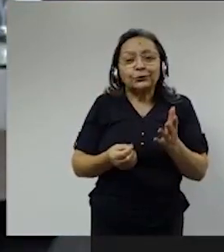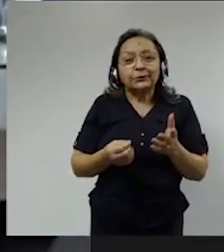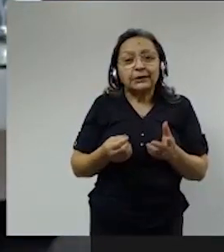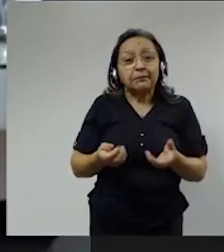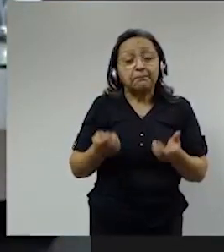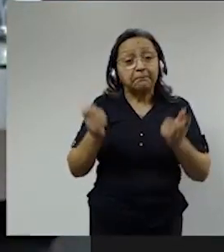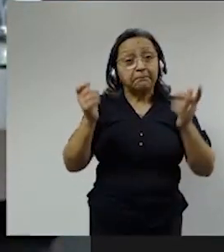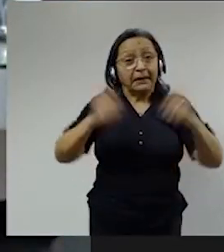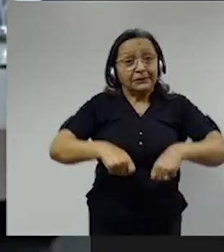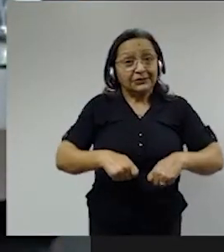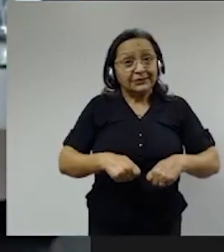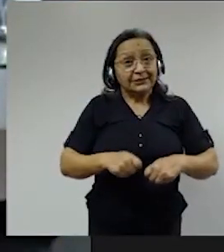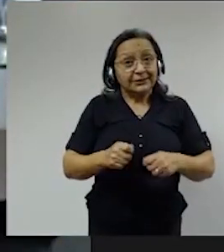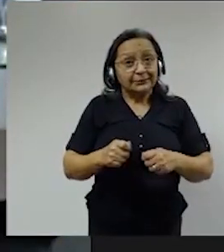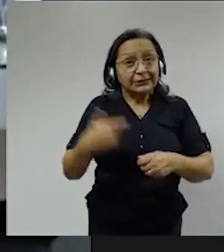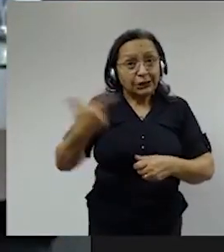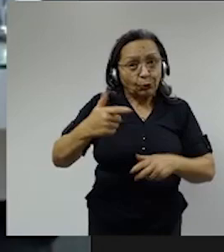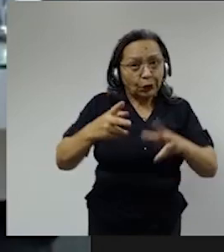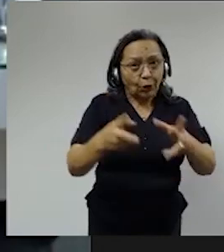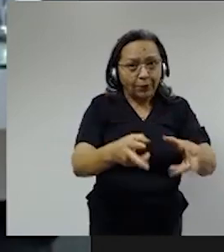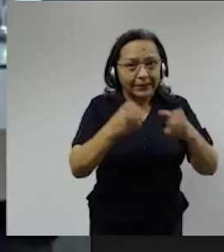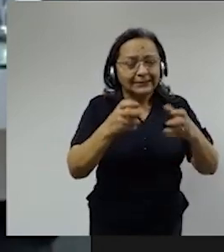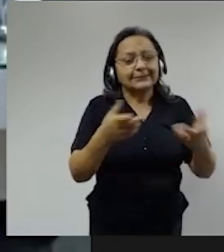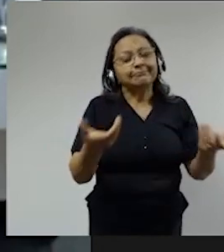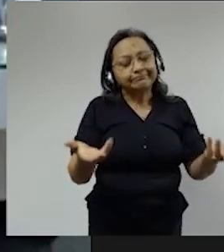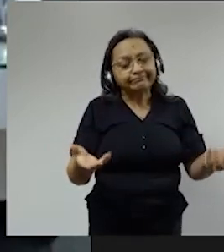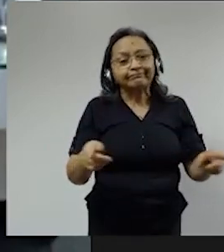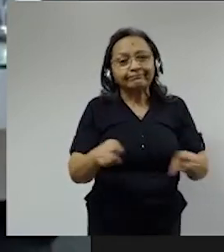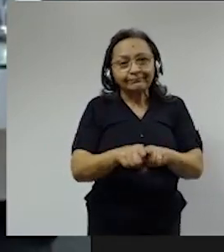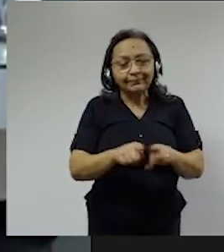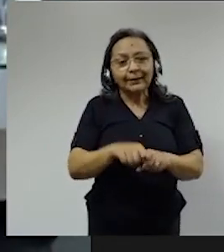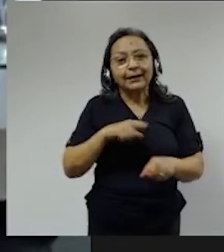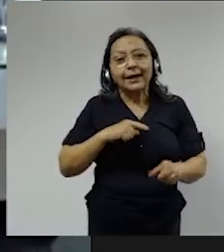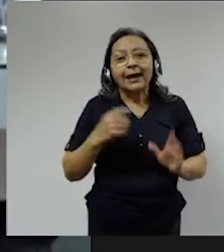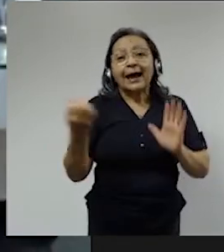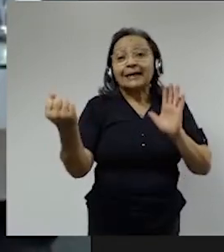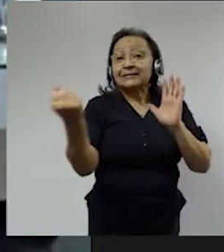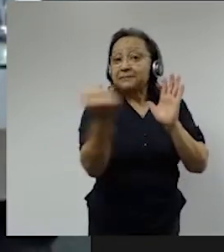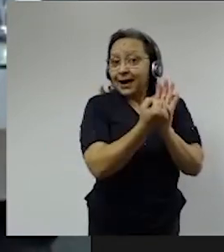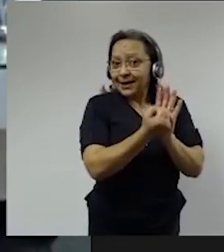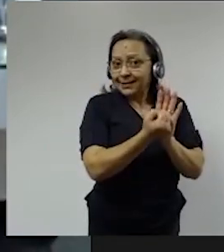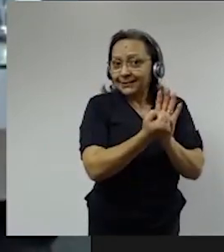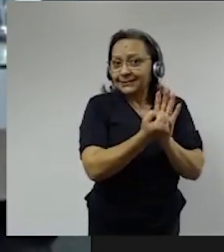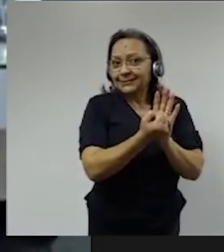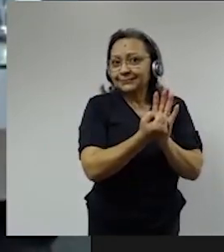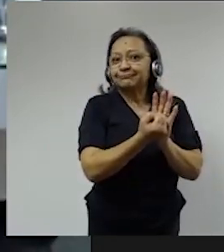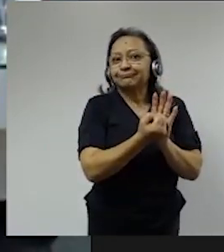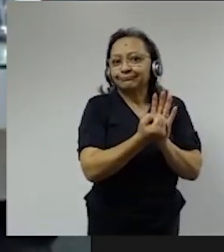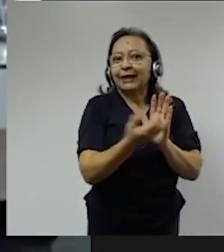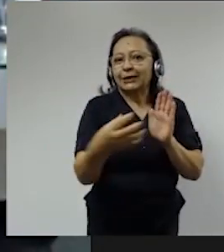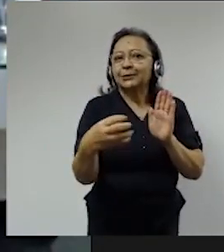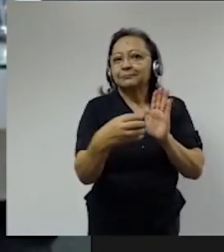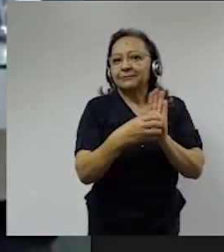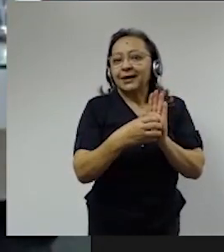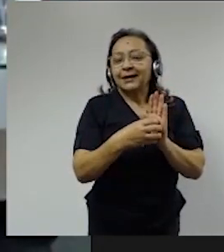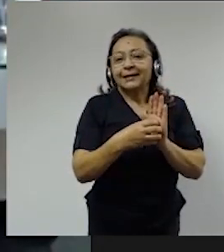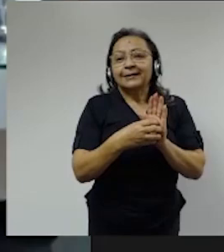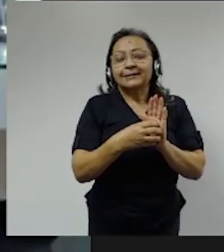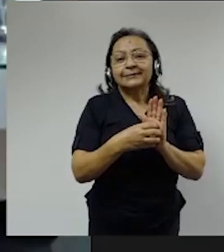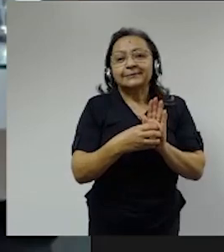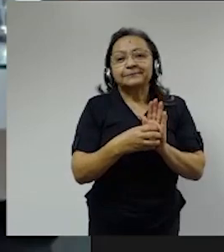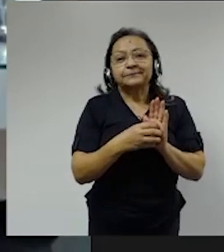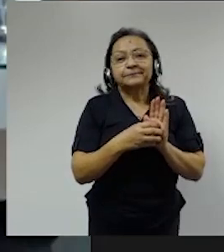permitisse isso? Enfim, a gente tem também a questão das marcas, e aqui eu já estou fechando essa parte de cuidados para me dirigir ao